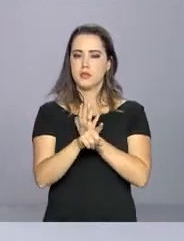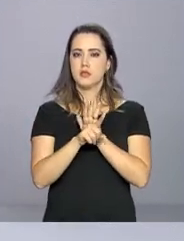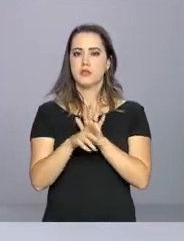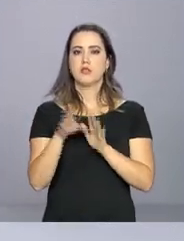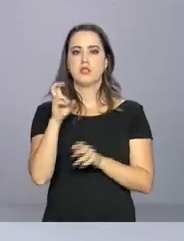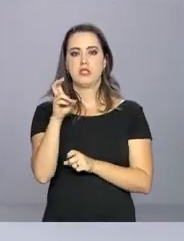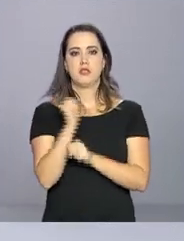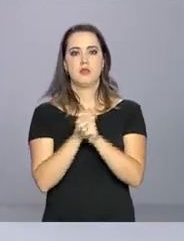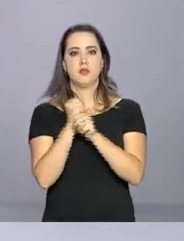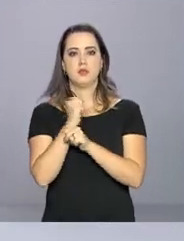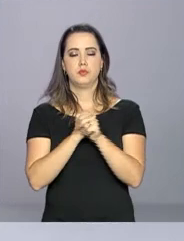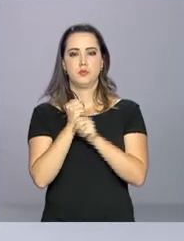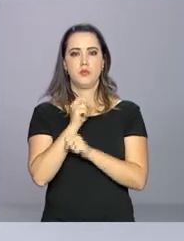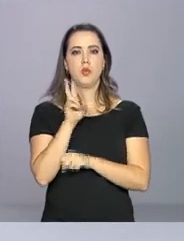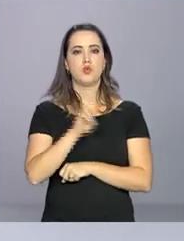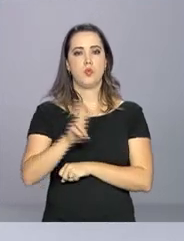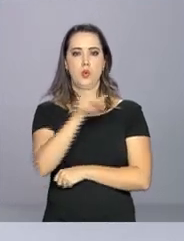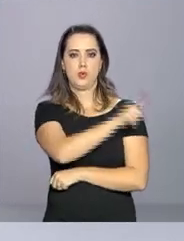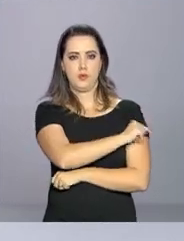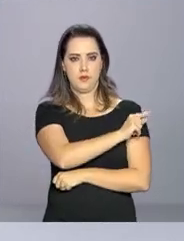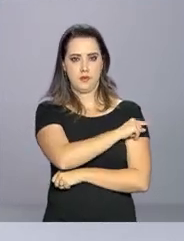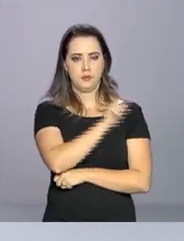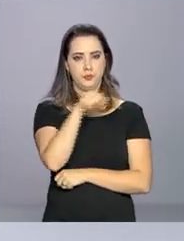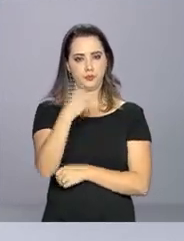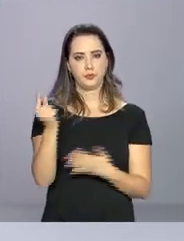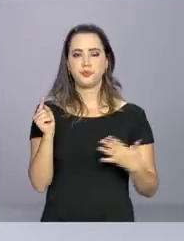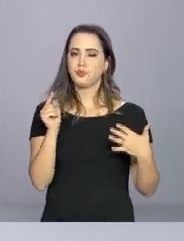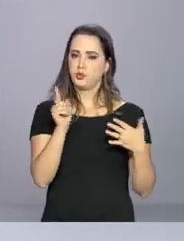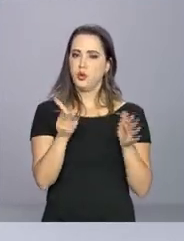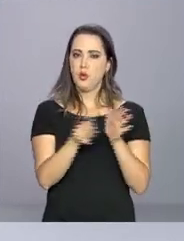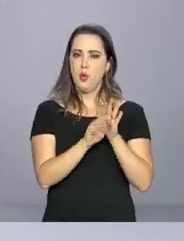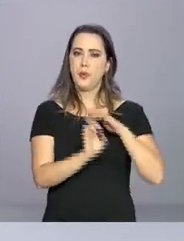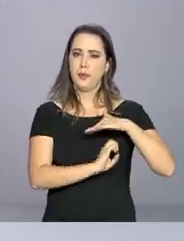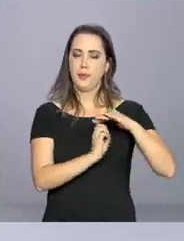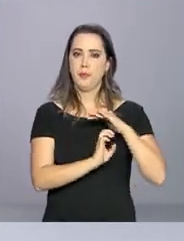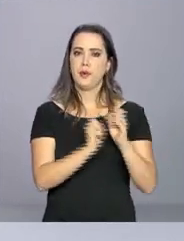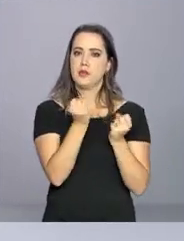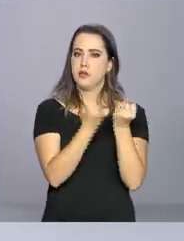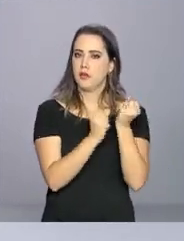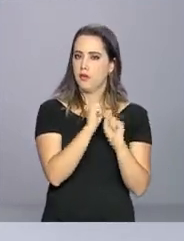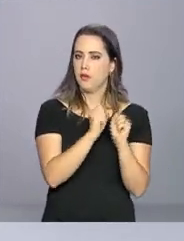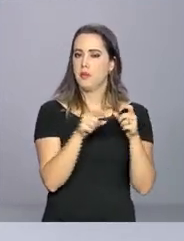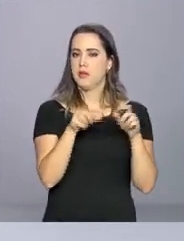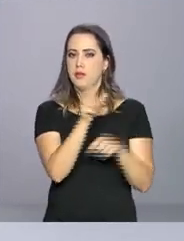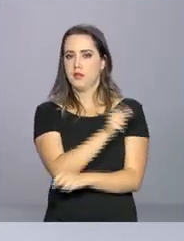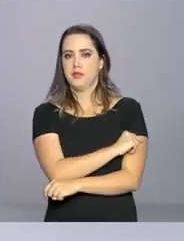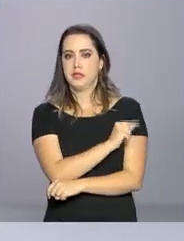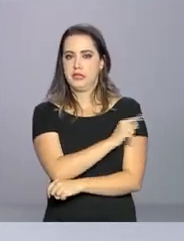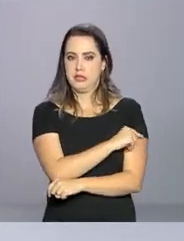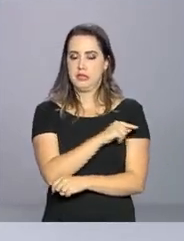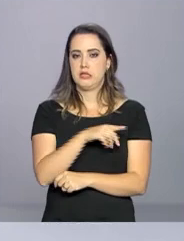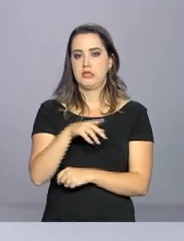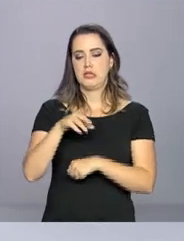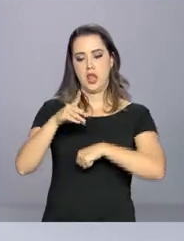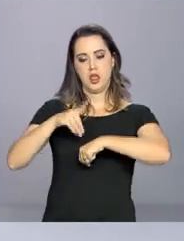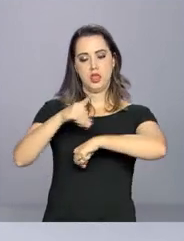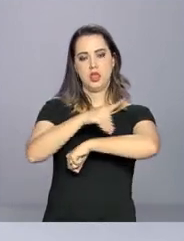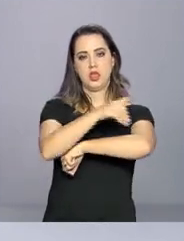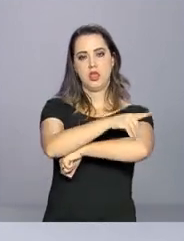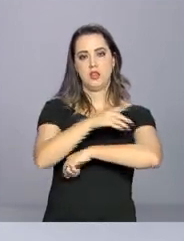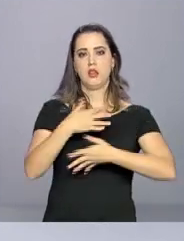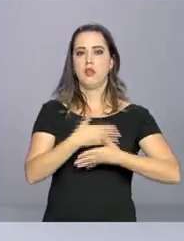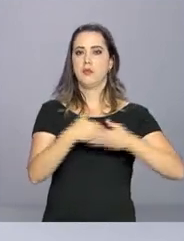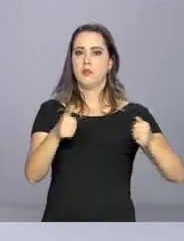durante 5 anos sobre o uso da vacina. De acordo com os dados levantados pelo fabricante, a vacina mostra